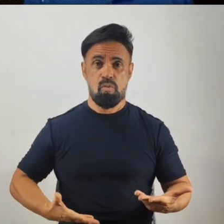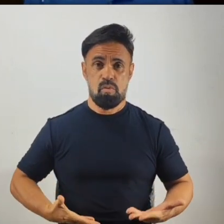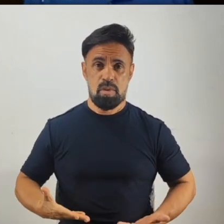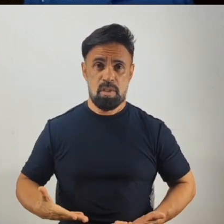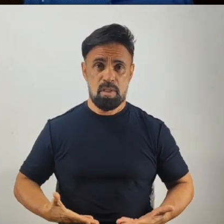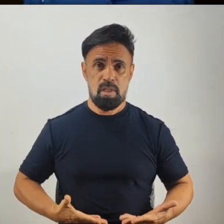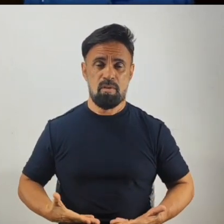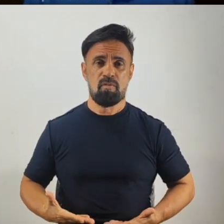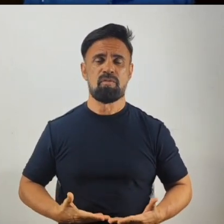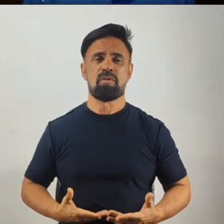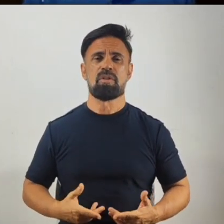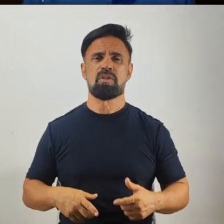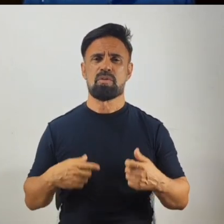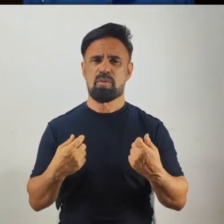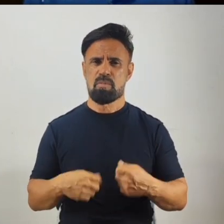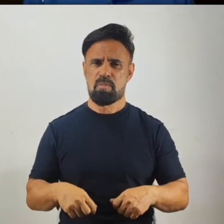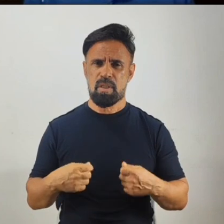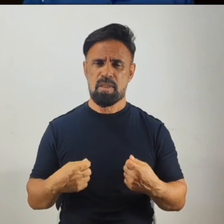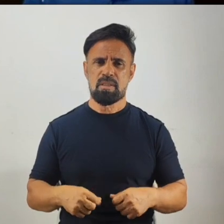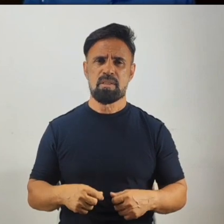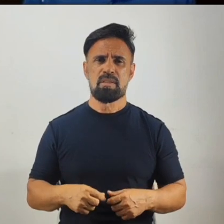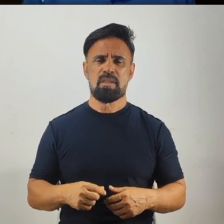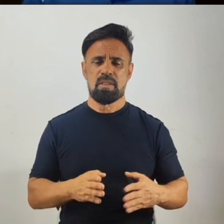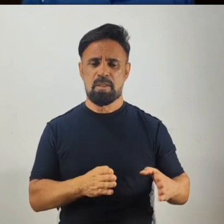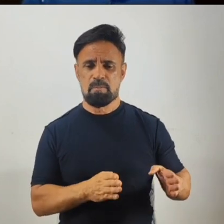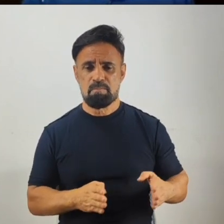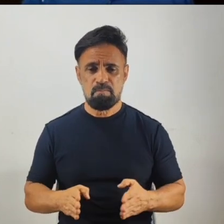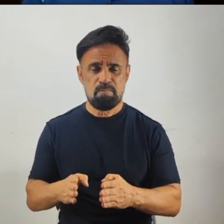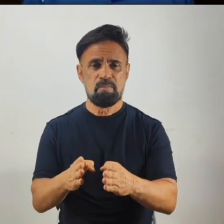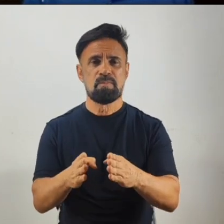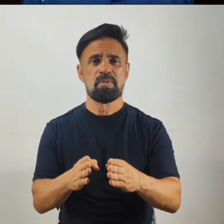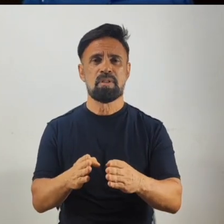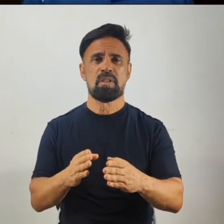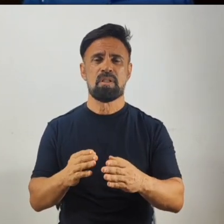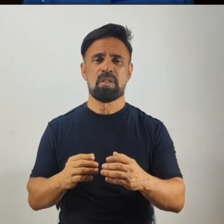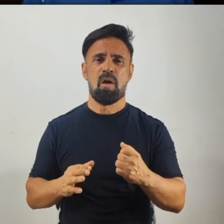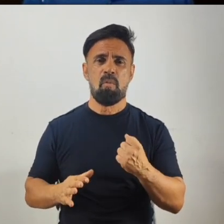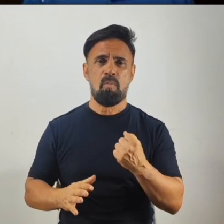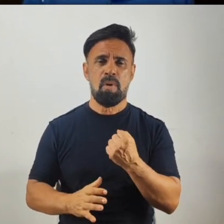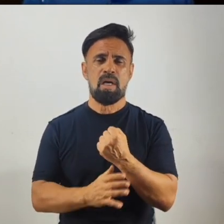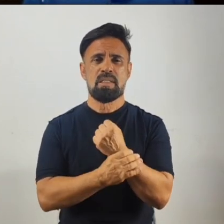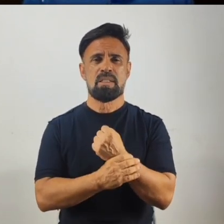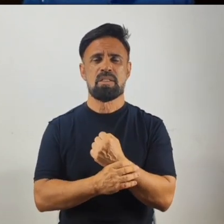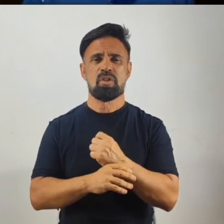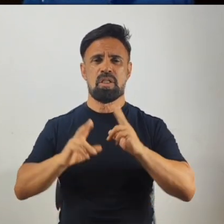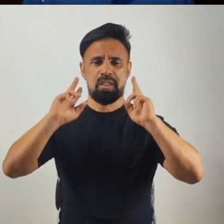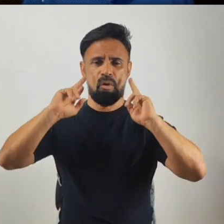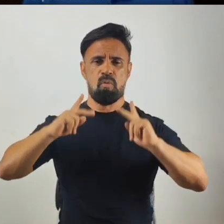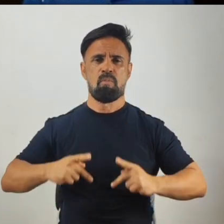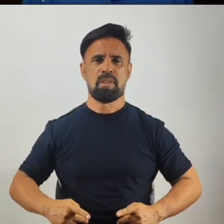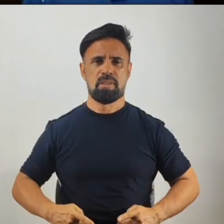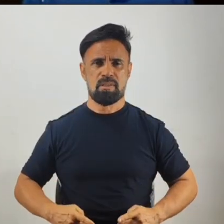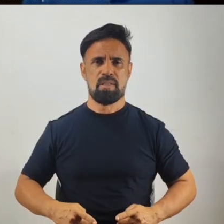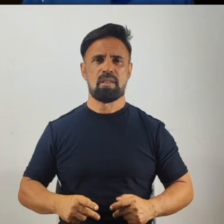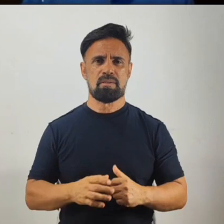fundamentais. Os serviços devem possuir diretrizes para uma